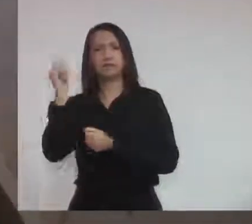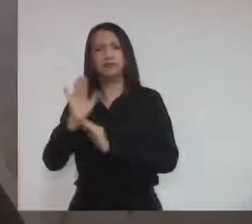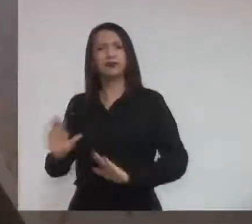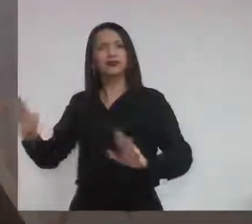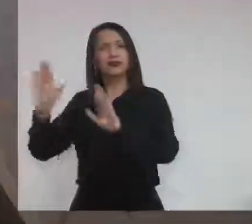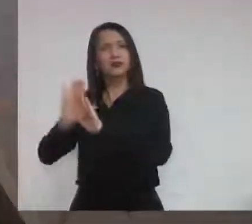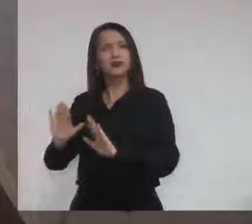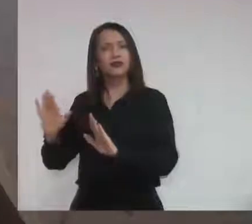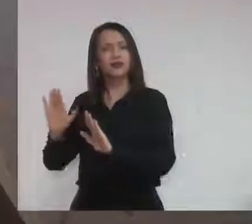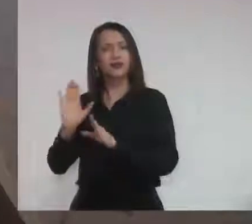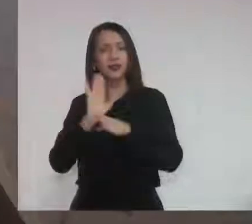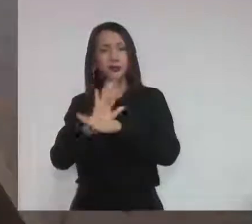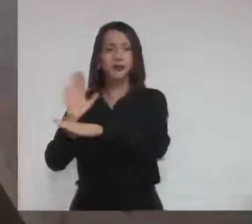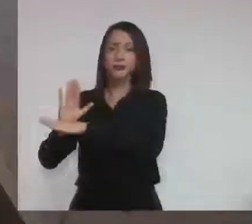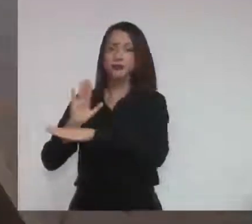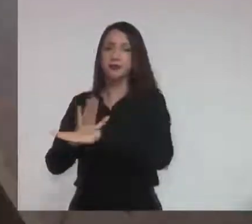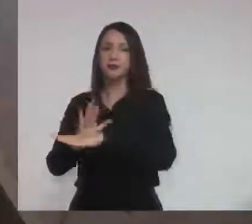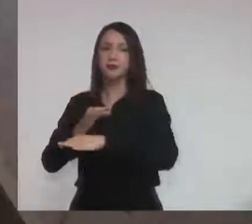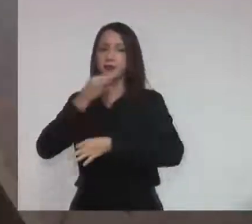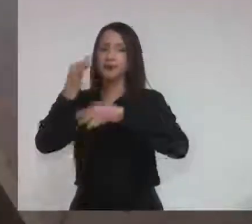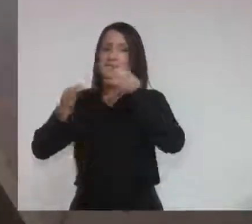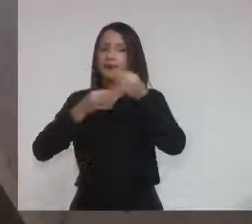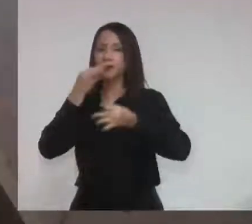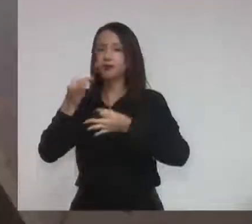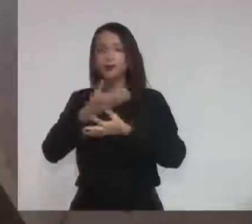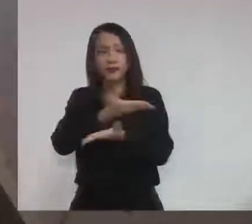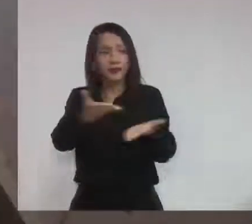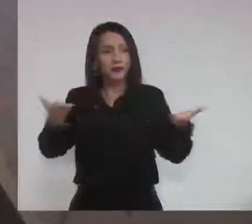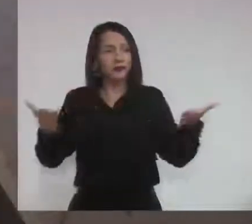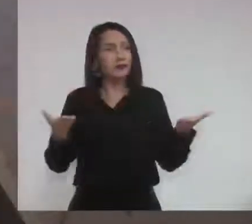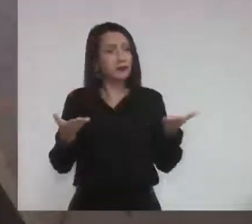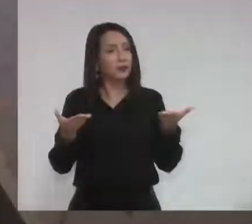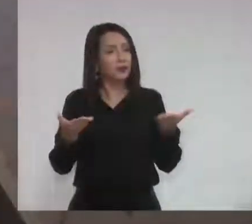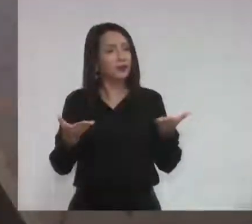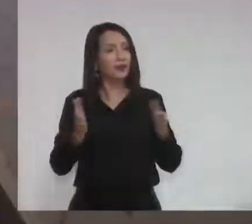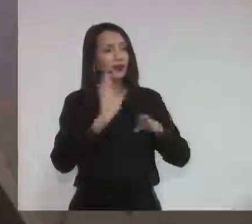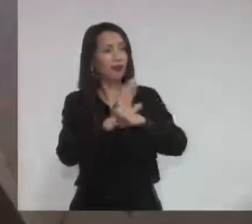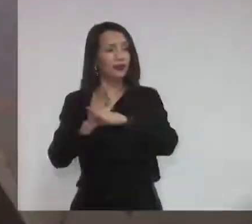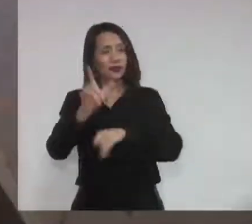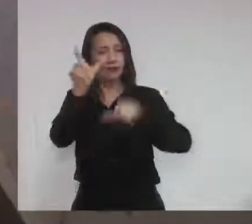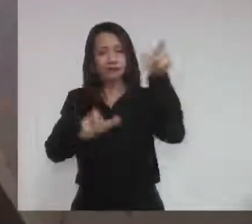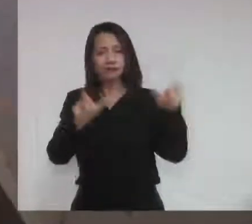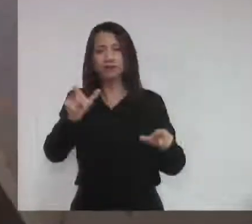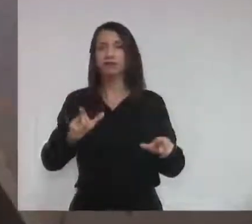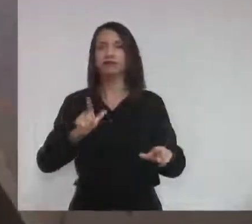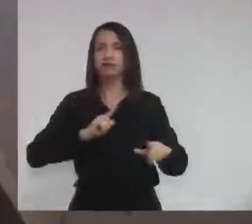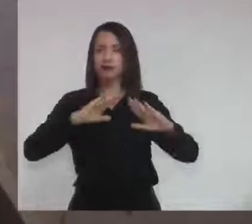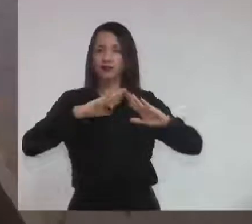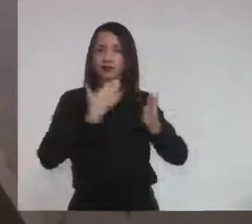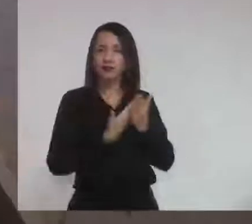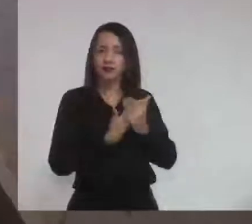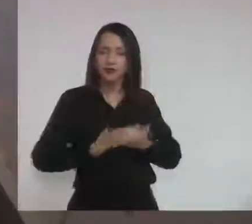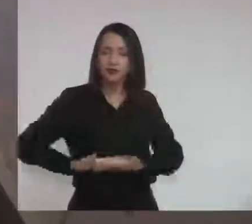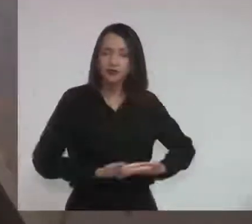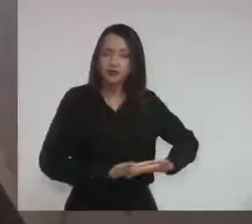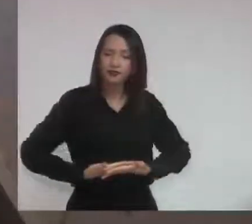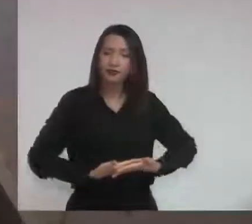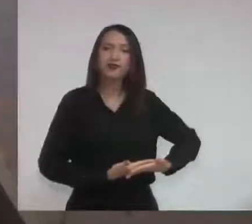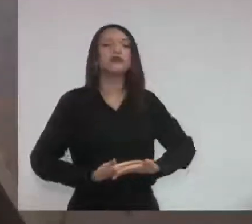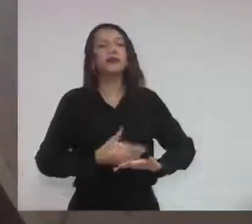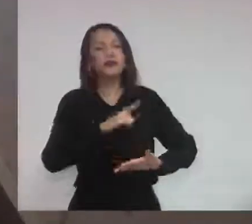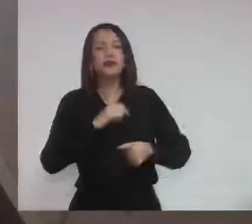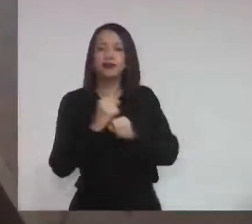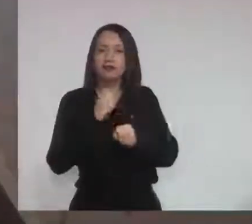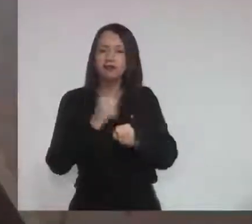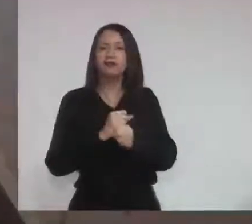si, como do benefício que ela vai proporcionar, né? Nós temos uma outra creche sendo construída no bairro, que é verdade, está atrasada, mas está